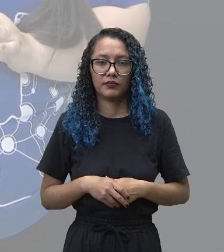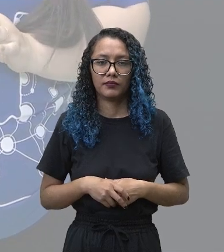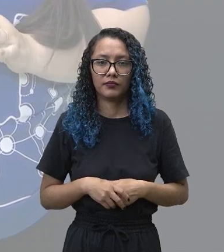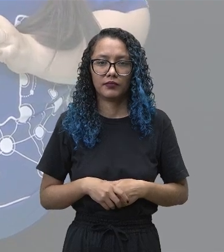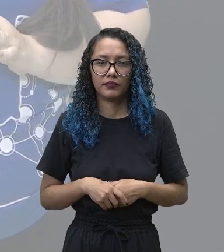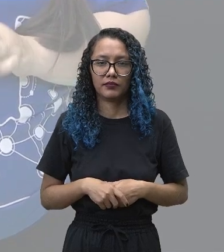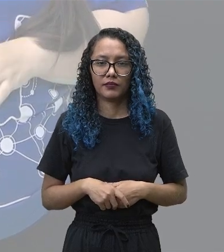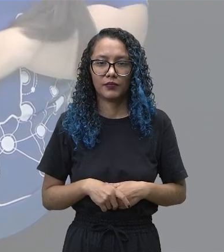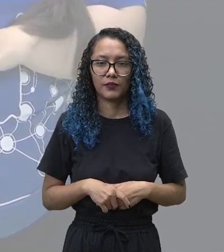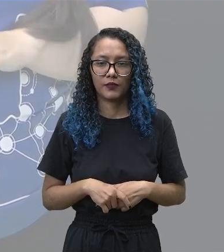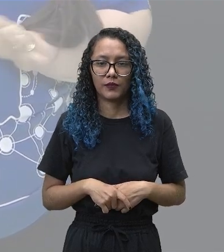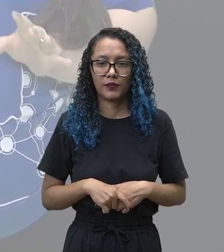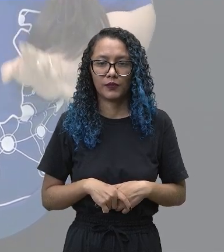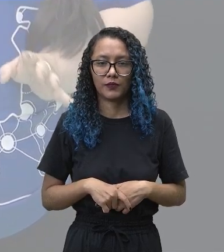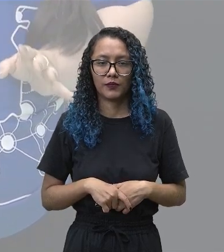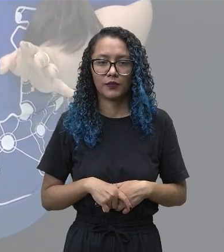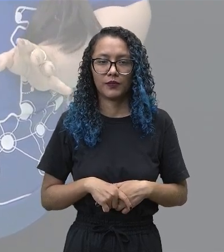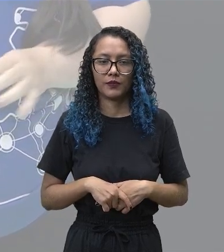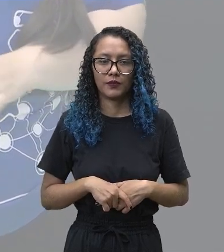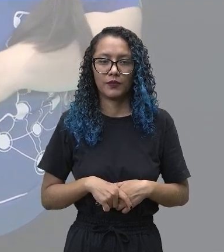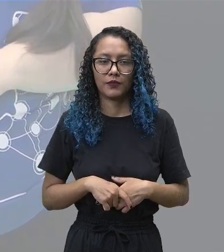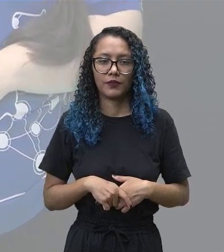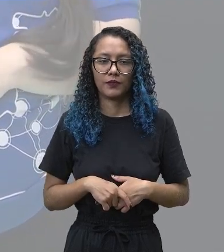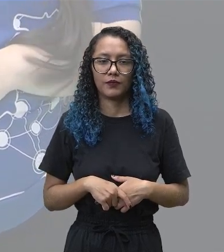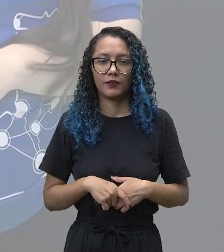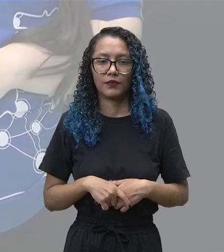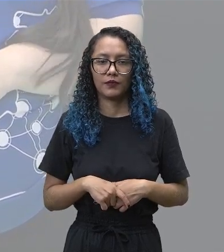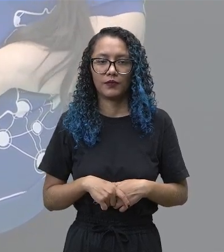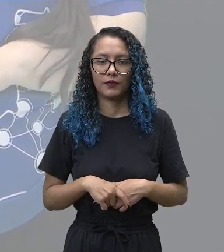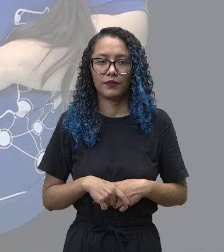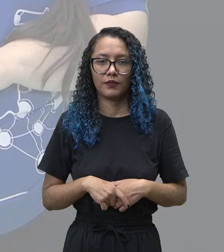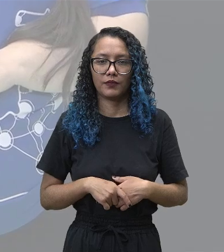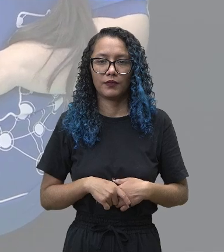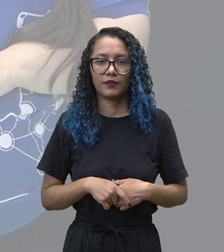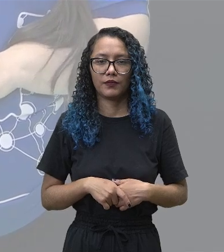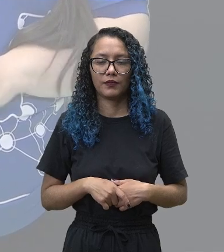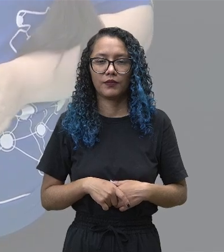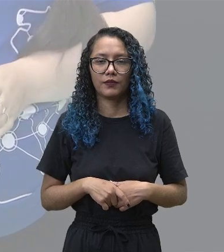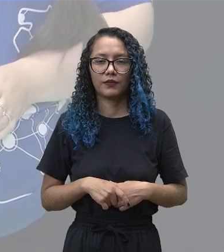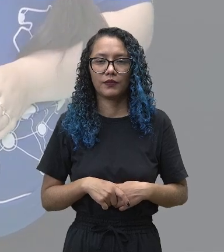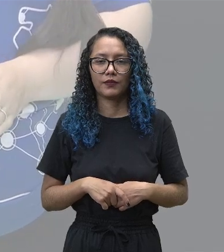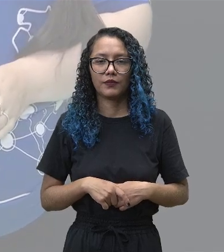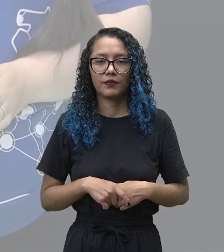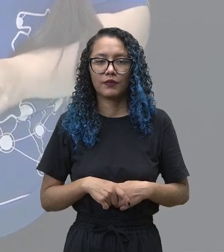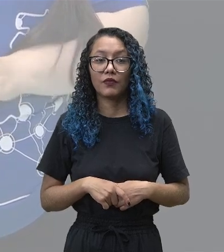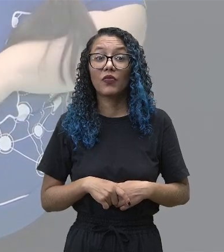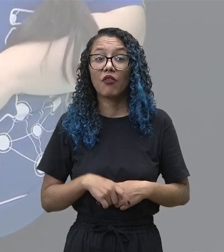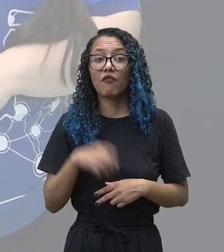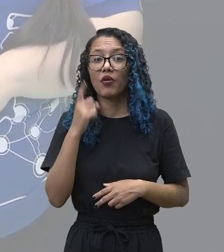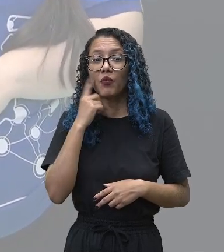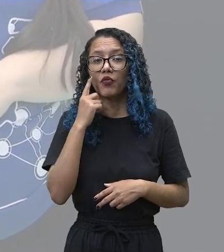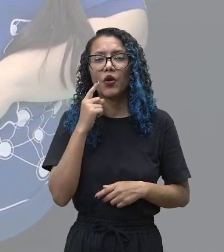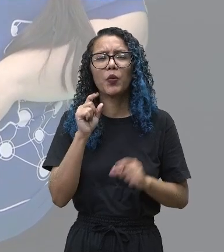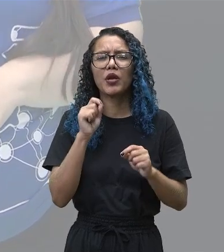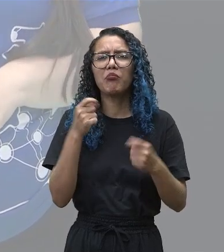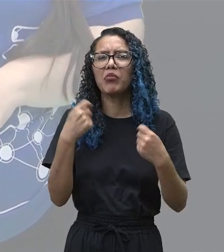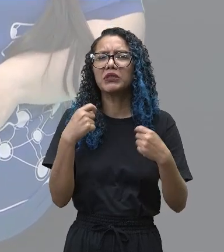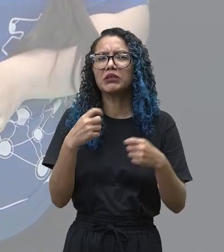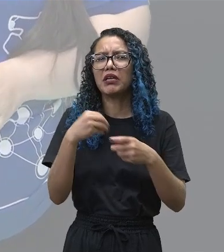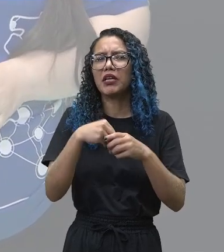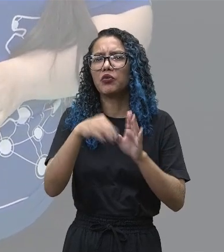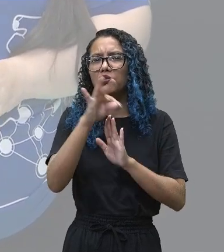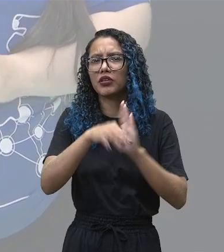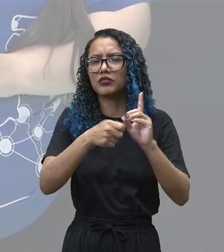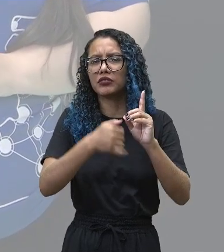texto descriptivo, lo cierto es que todos deben contener 3 pontos. Vamos olhar.